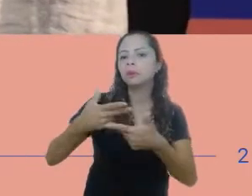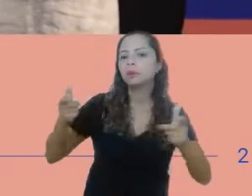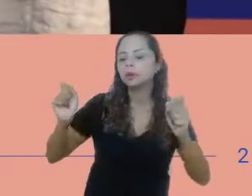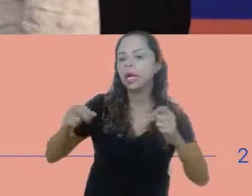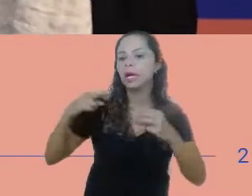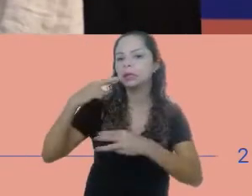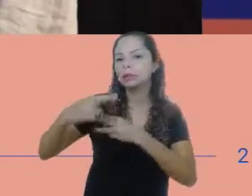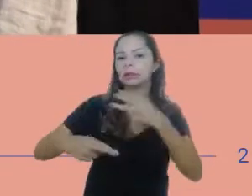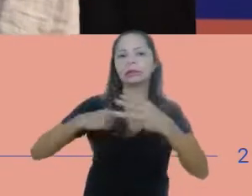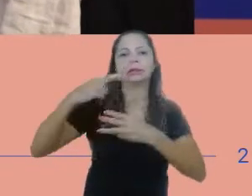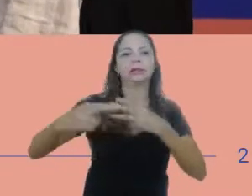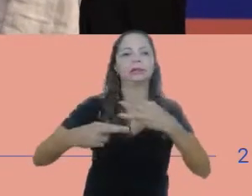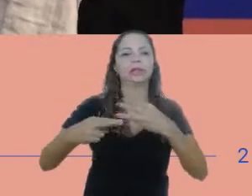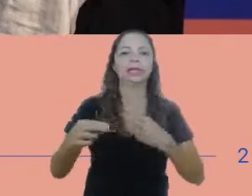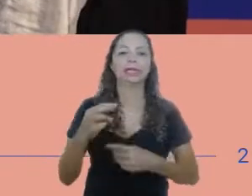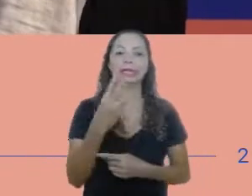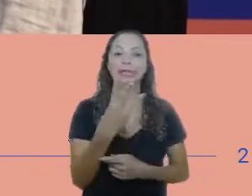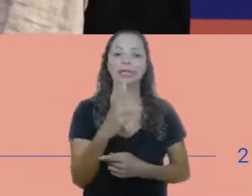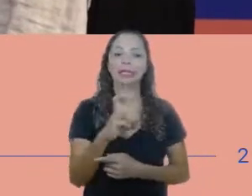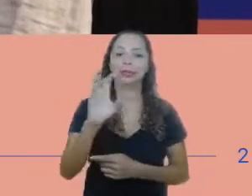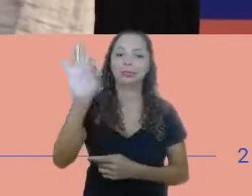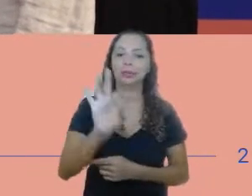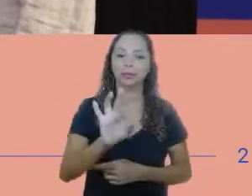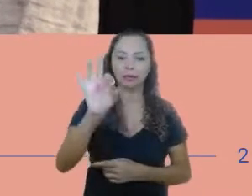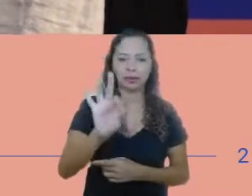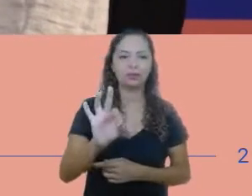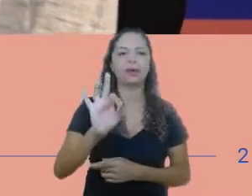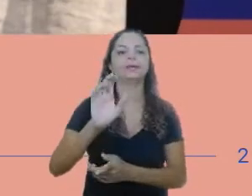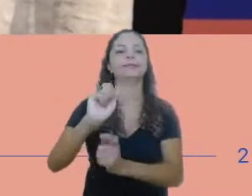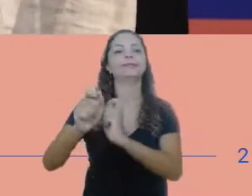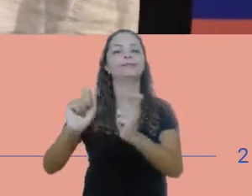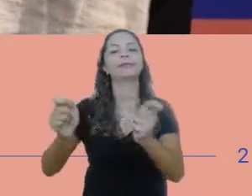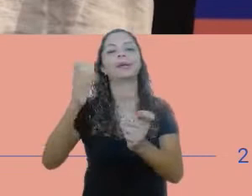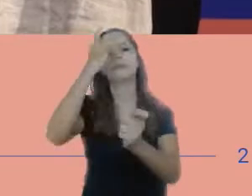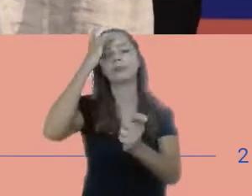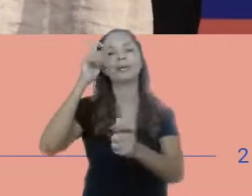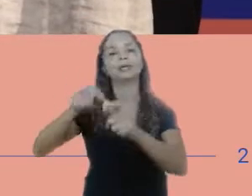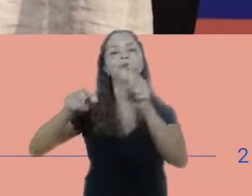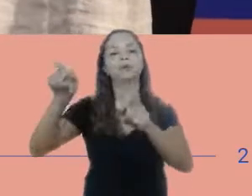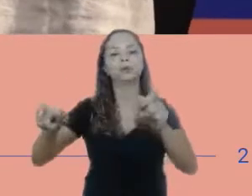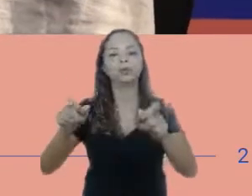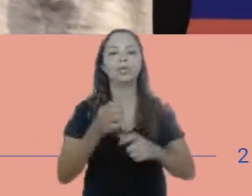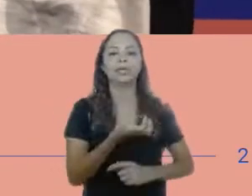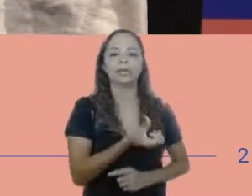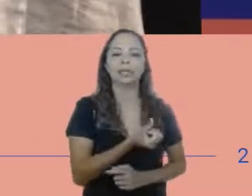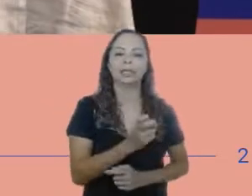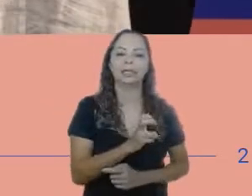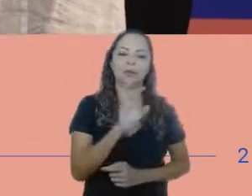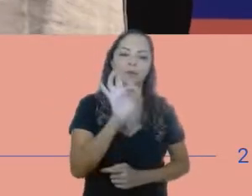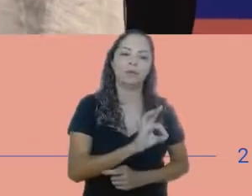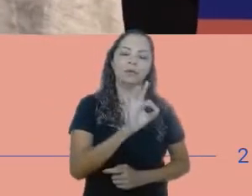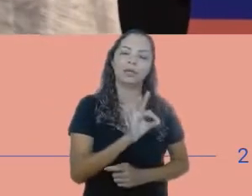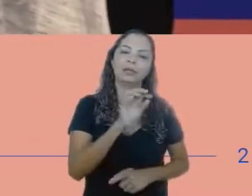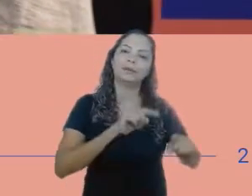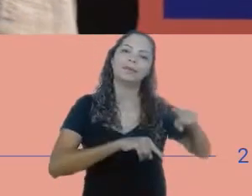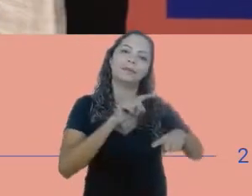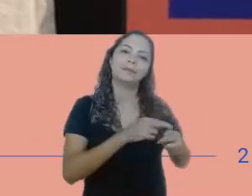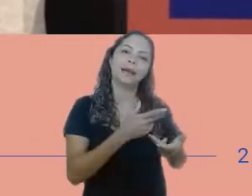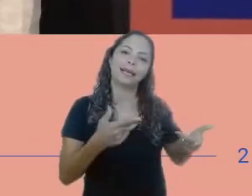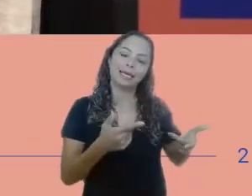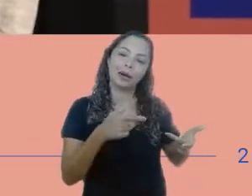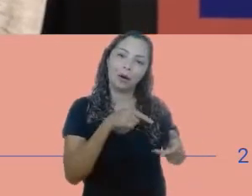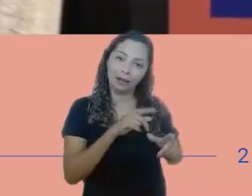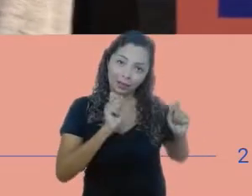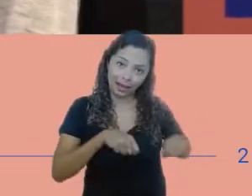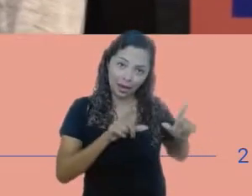35% era o custo de pessoal e sessenta e cinco porcento custo de material então se eu consigo reduzir o custo de material